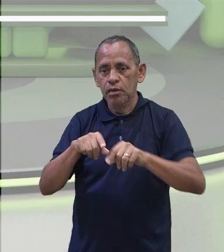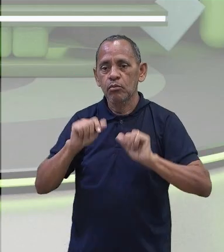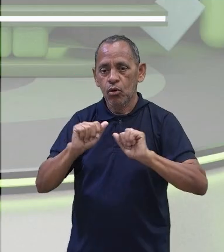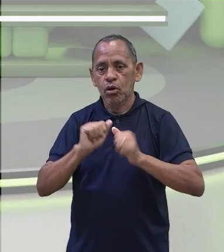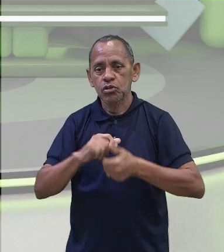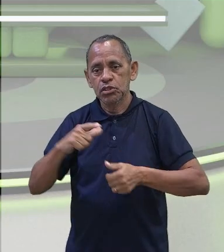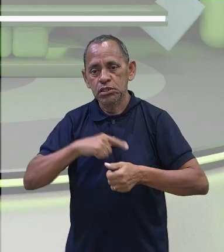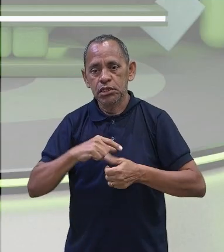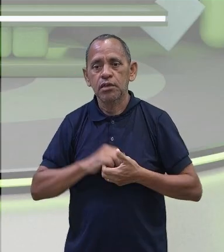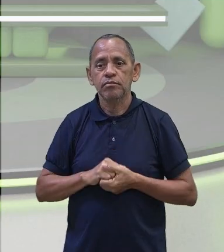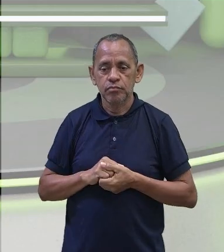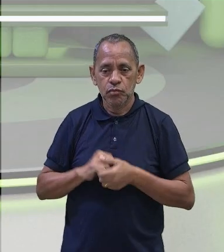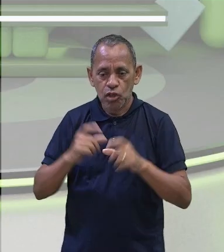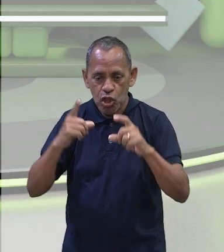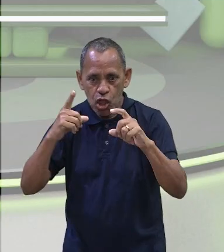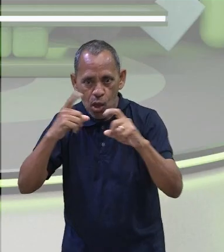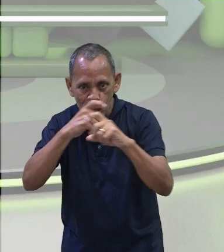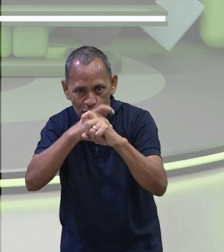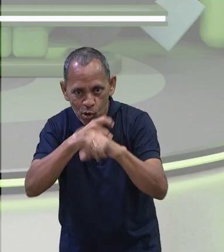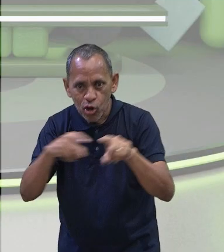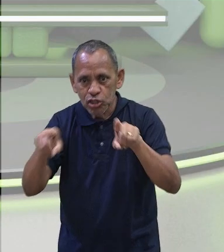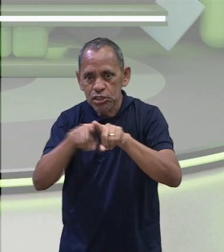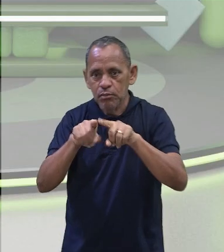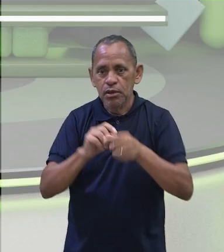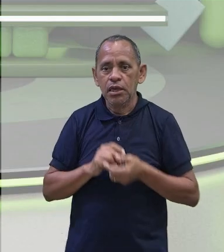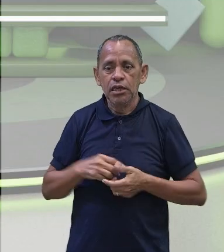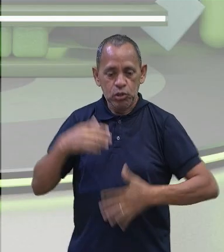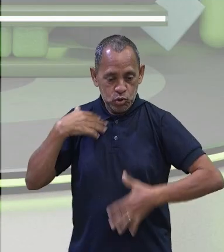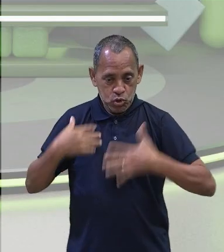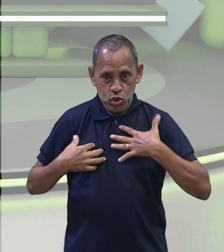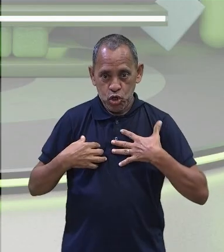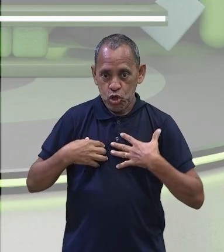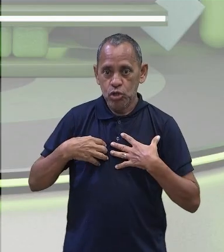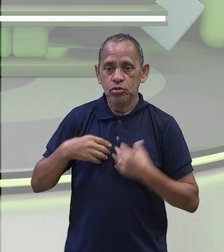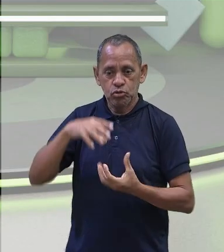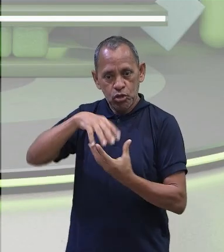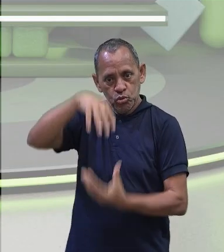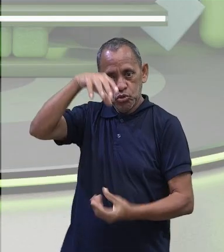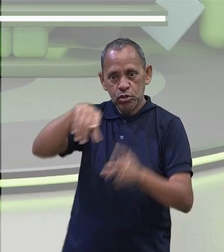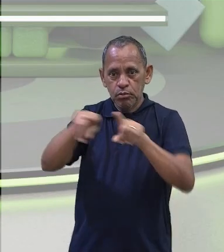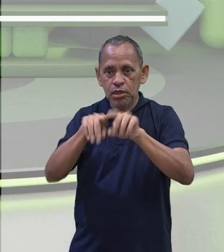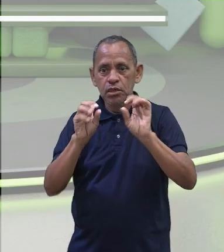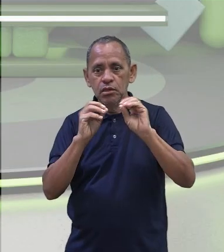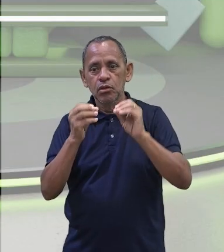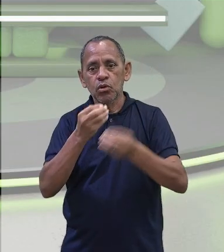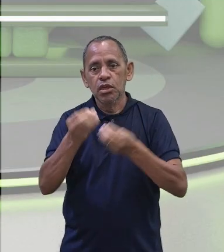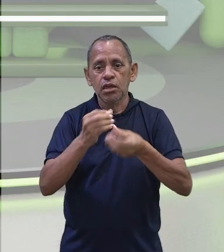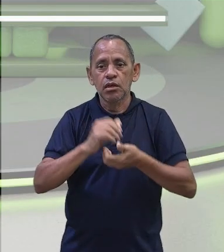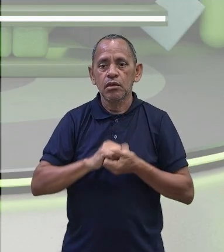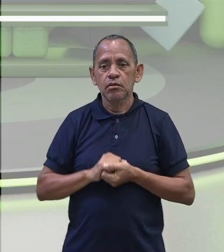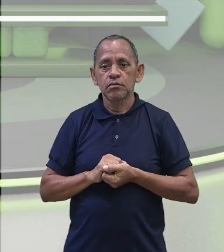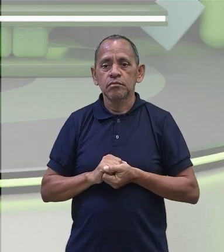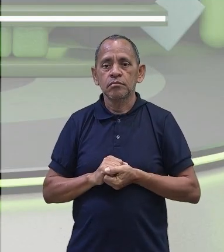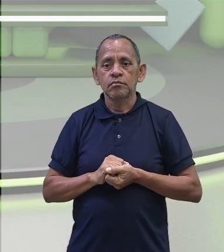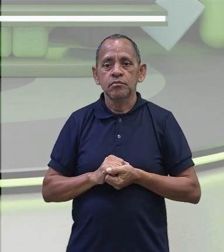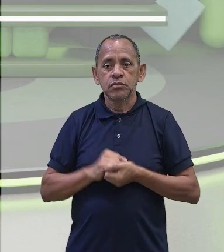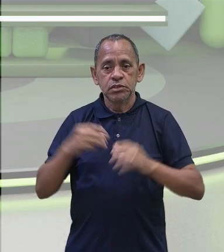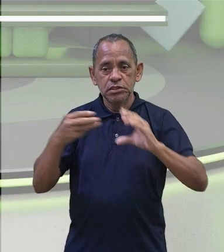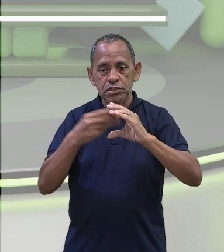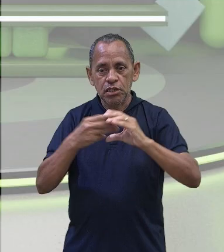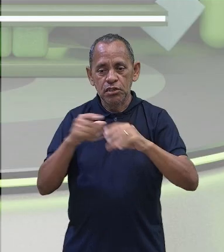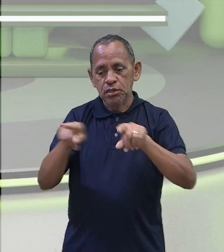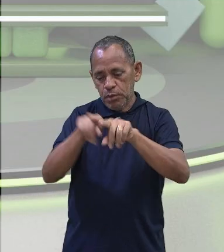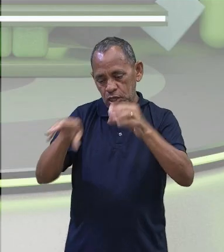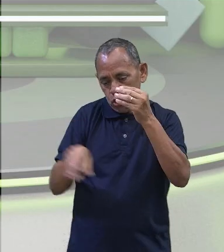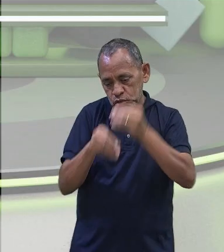como embriões, tecidos adultos e células induzidas. E elas são usadas em pesquisas para